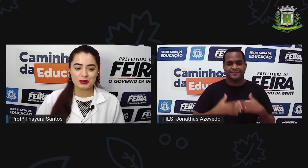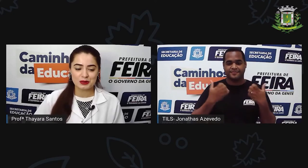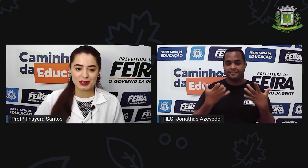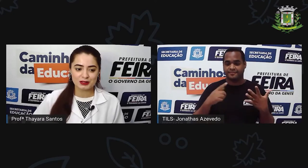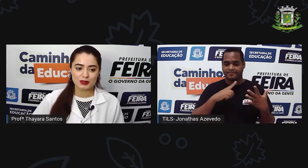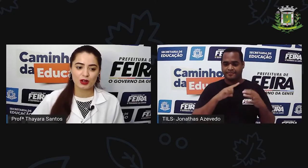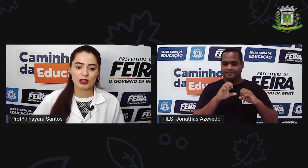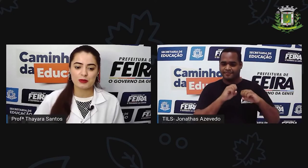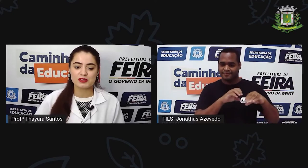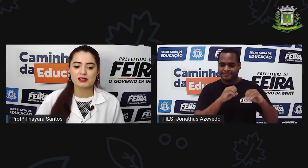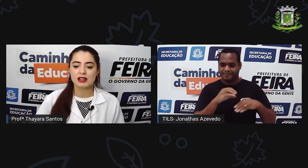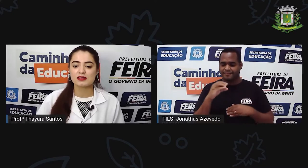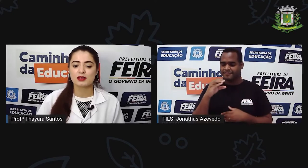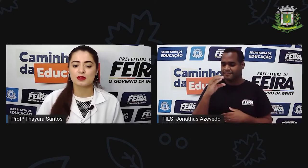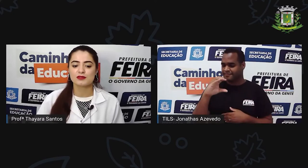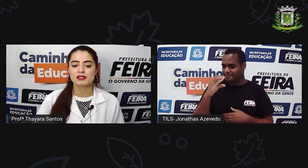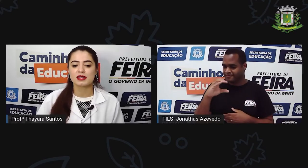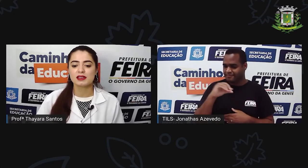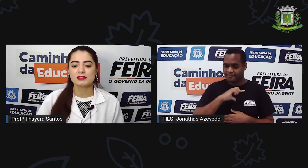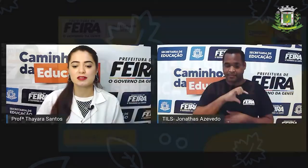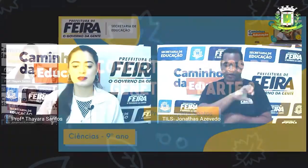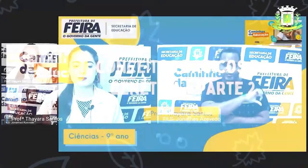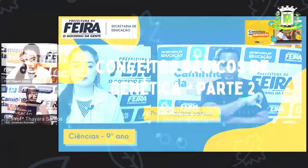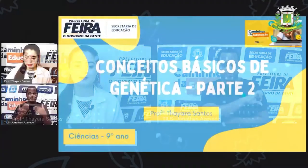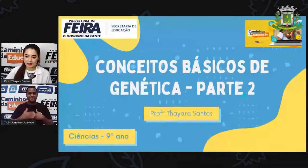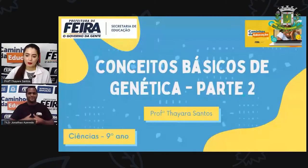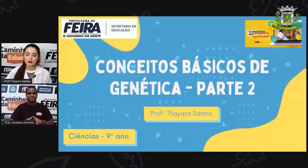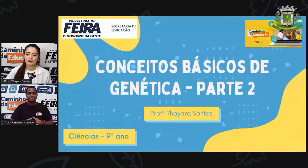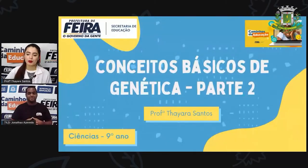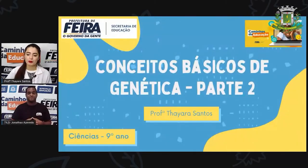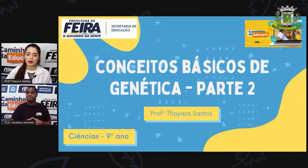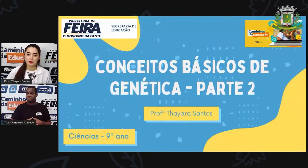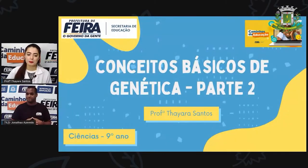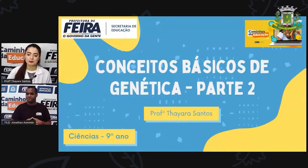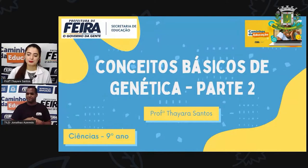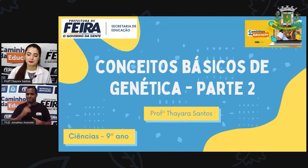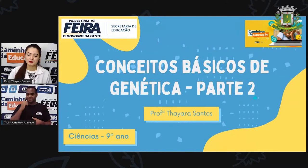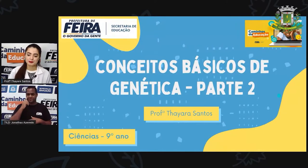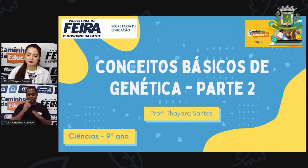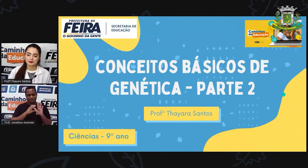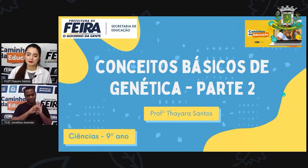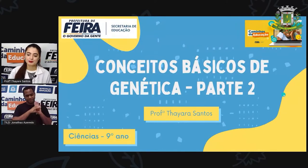do nono ano. Vou colocar meus slides aqui para vocês. Então, vamos lá.